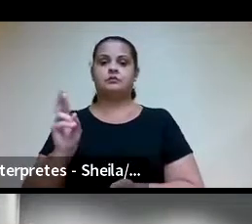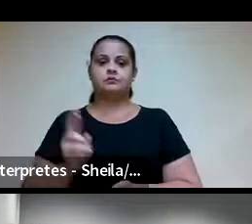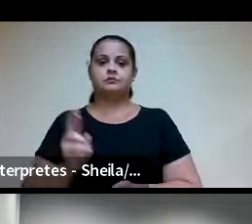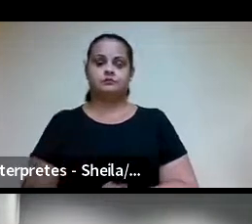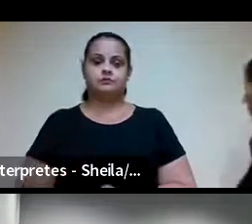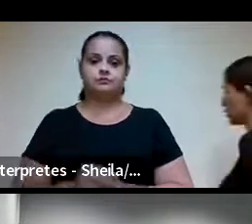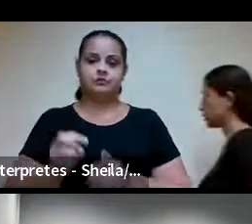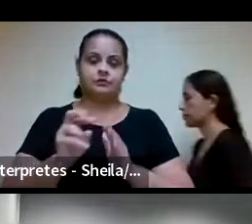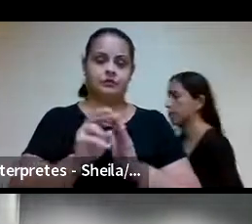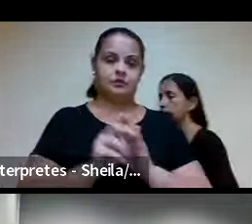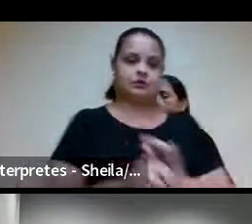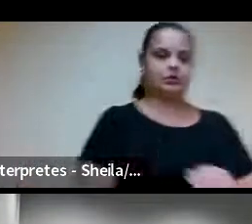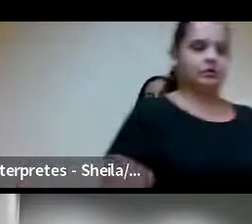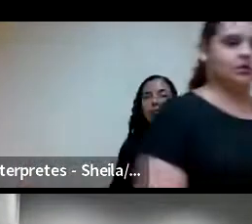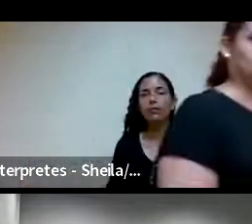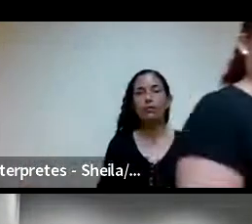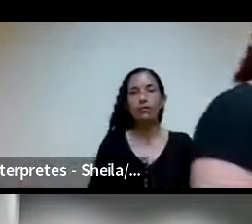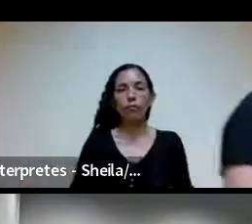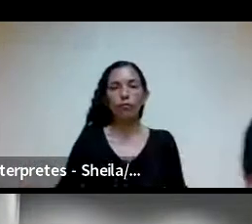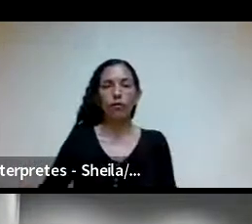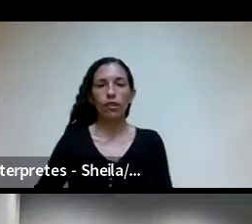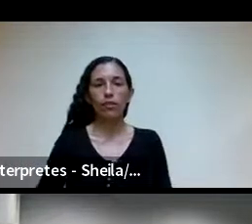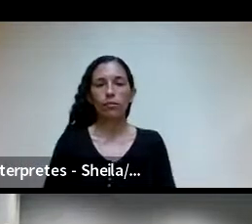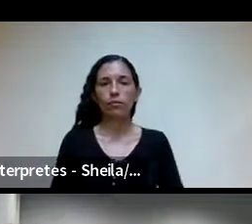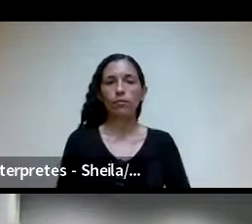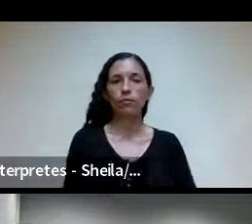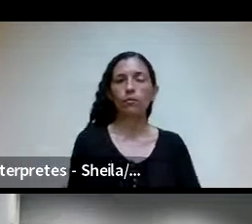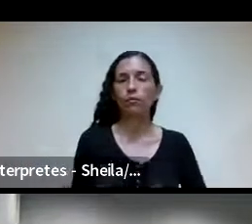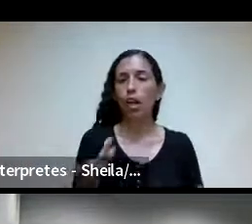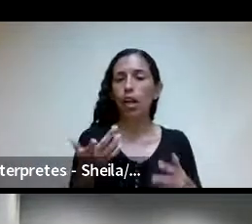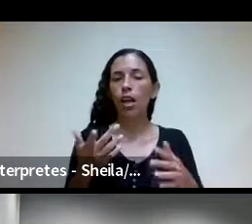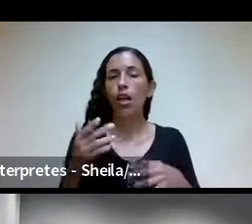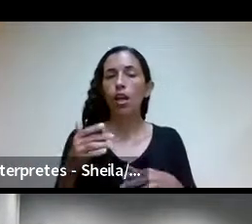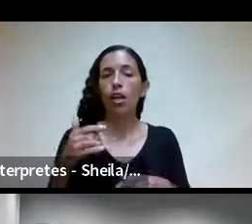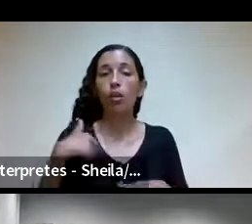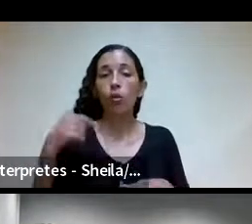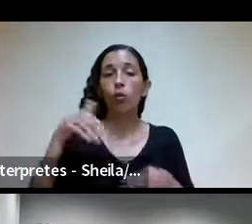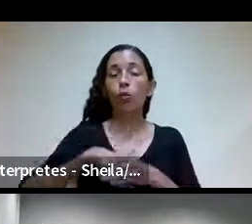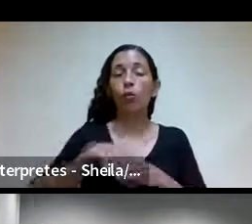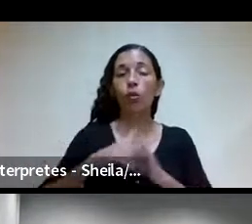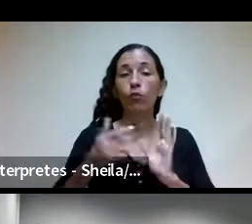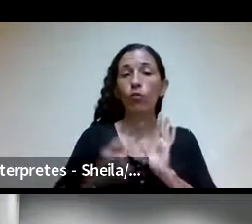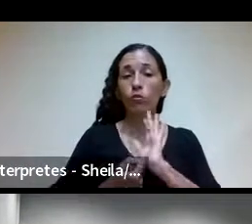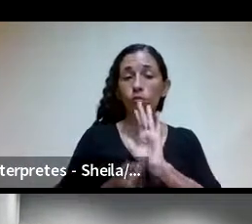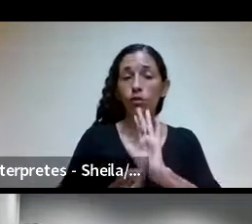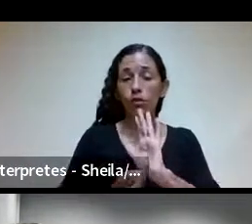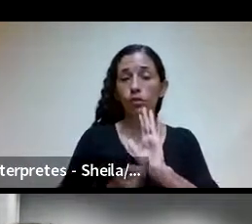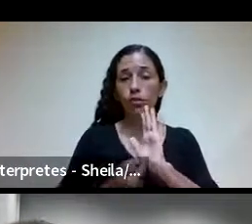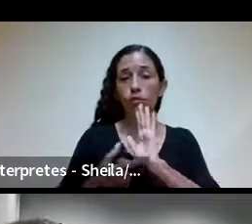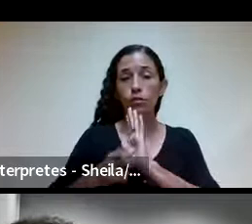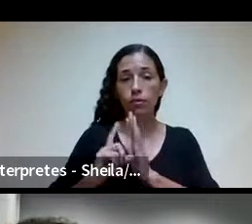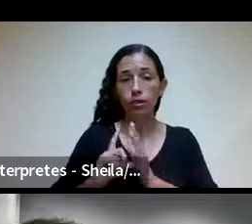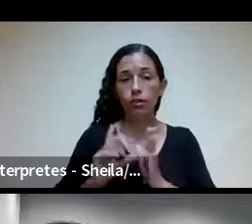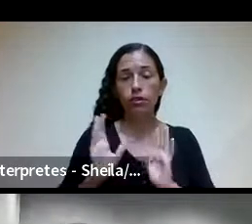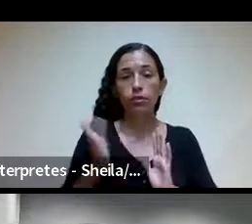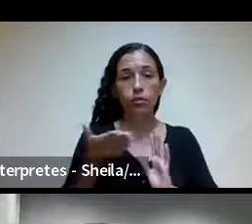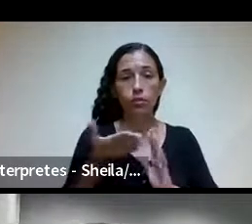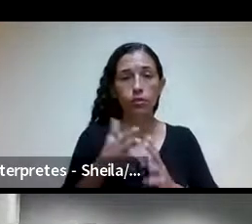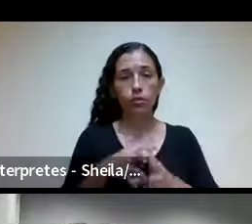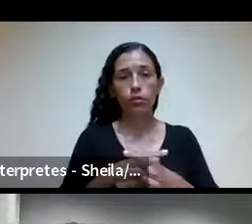Prossiga, doutor. Presidente, aqui voto sim, disponibilizado para Vossas Excelências, e tendo em vista que